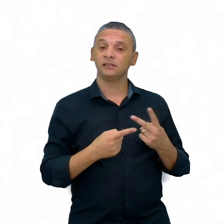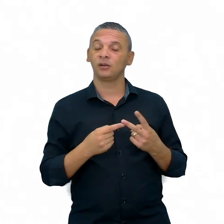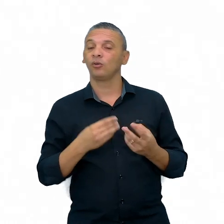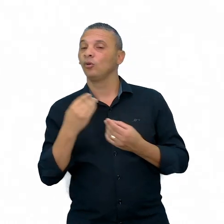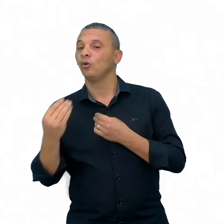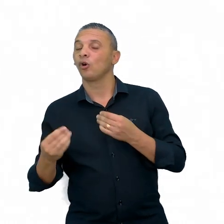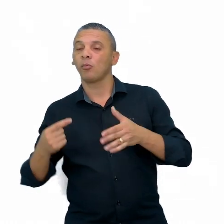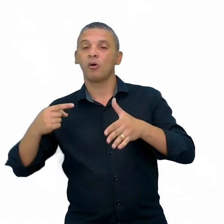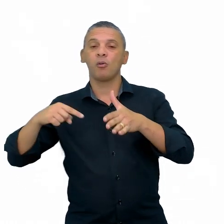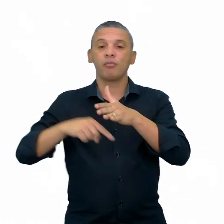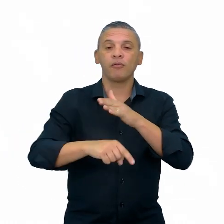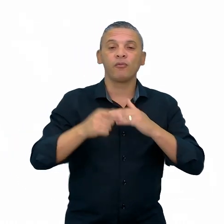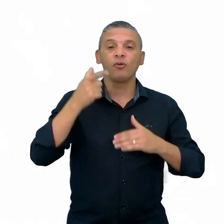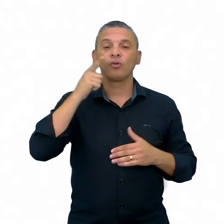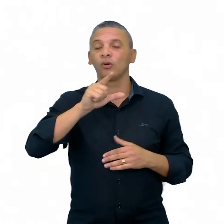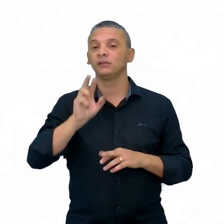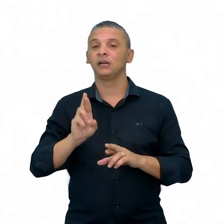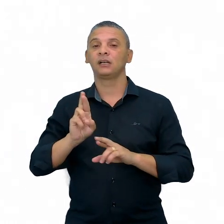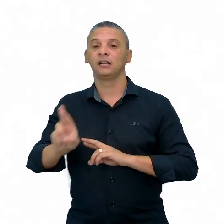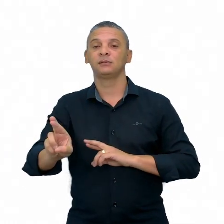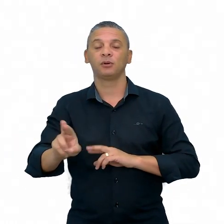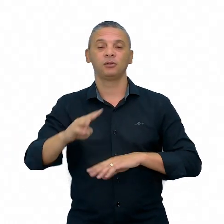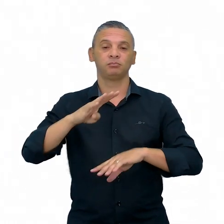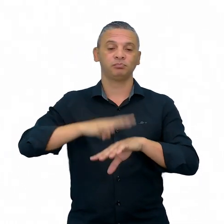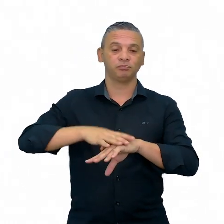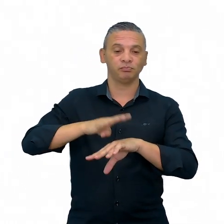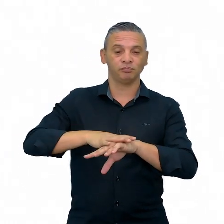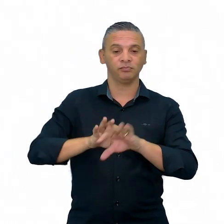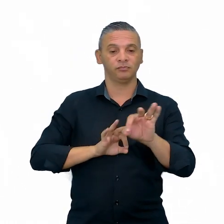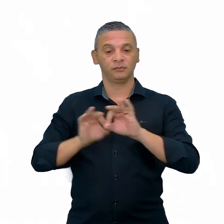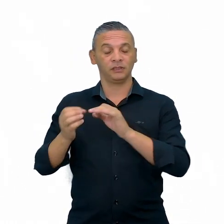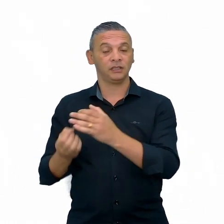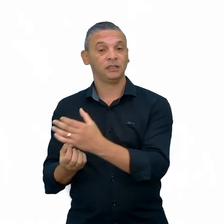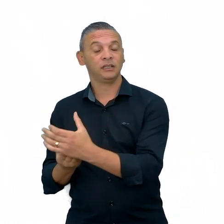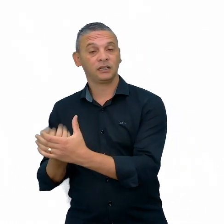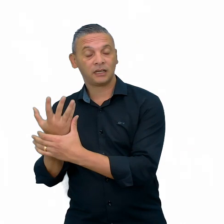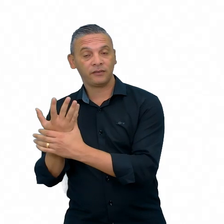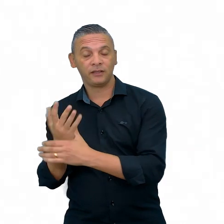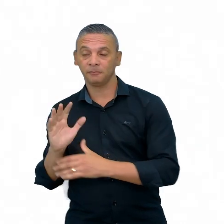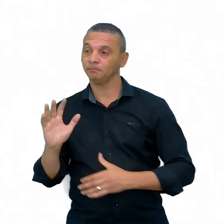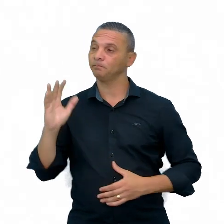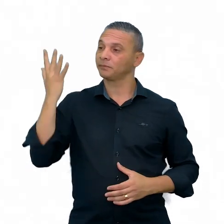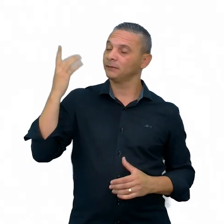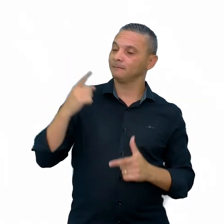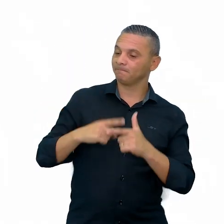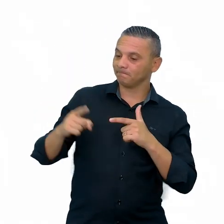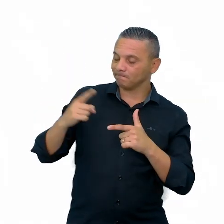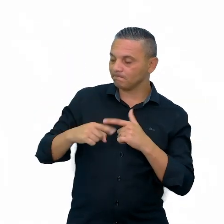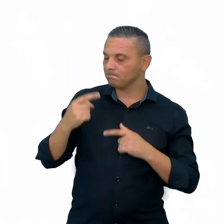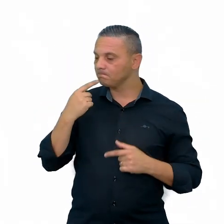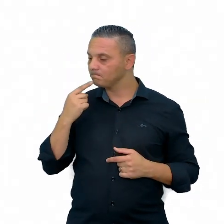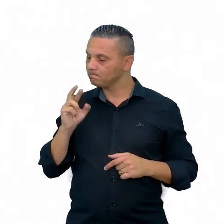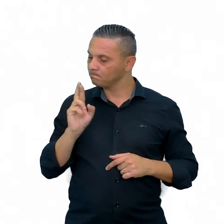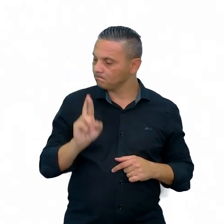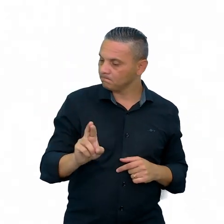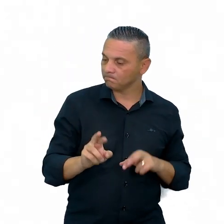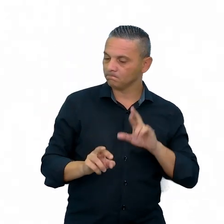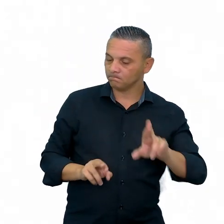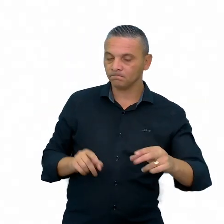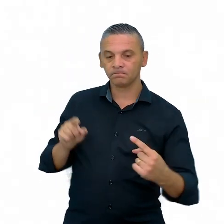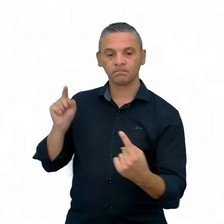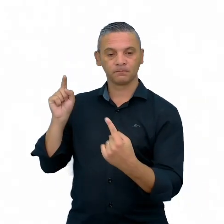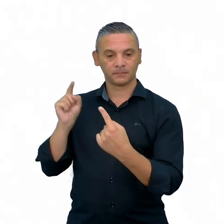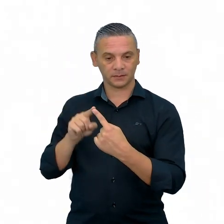a segunda habilidade nós já temos que resolver e elaborar situações, problemas que envolvam, que tenham